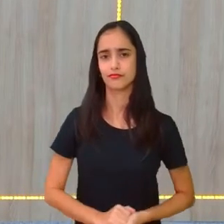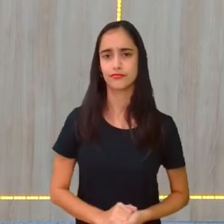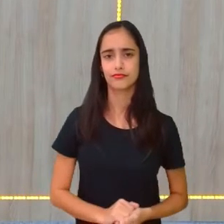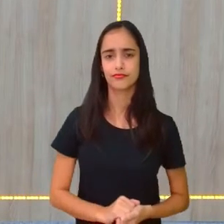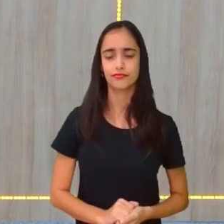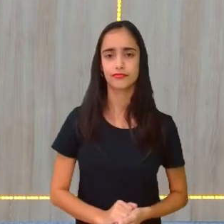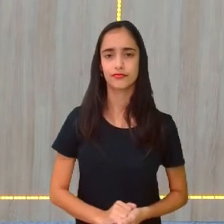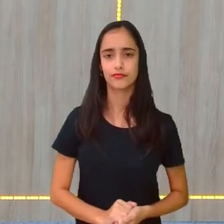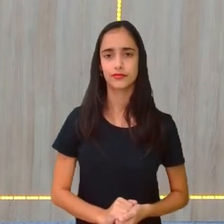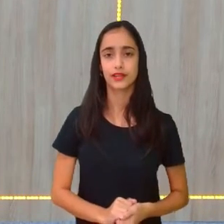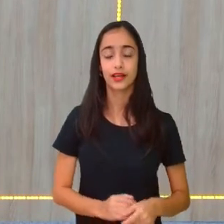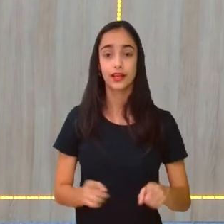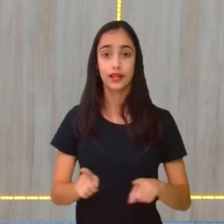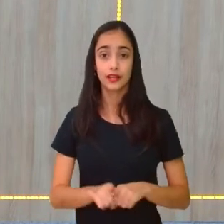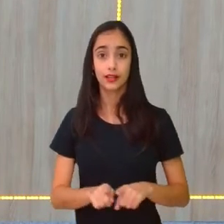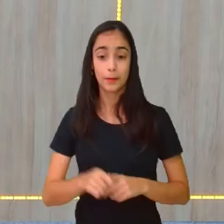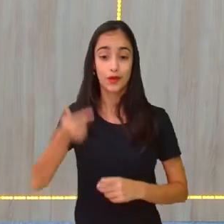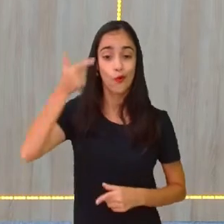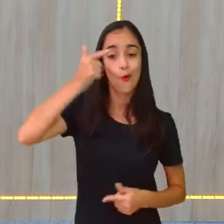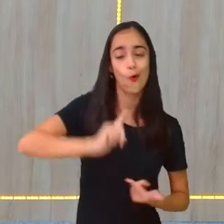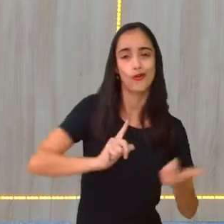e os méritos, né,